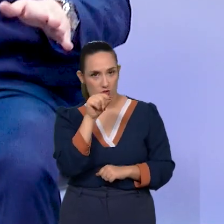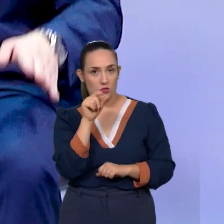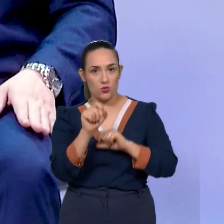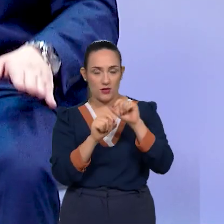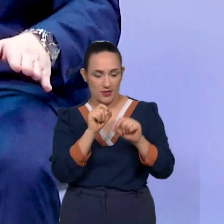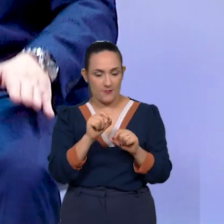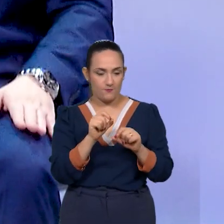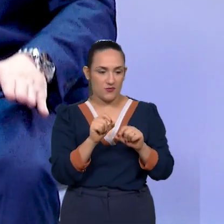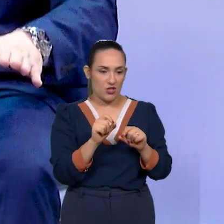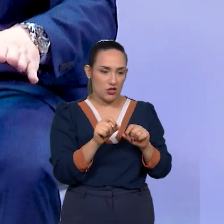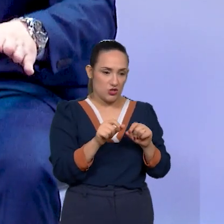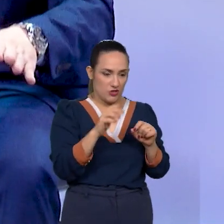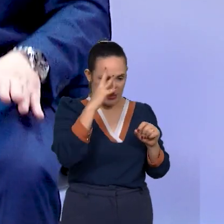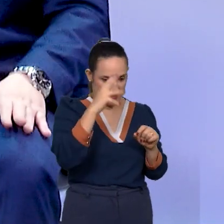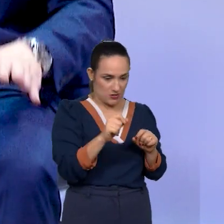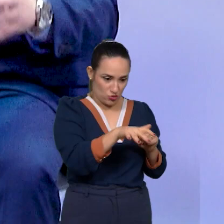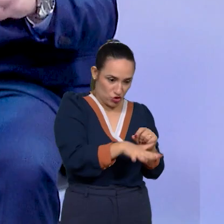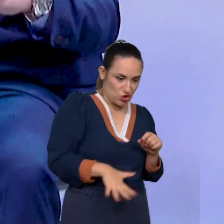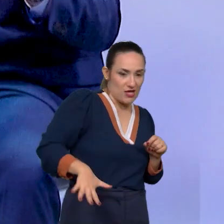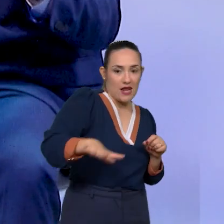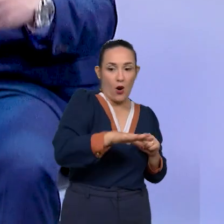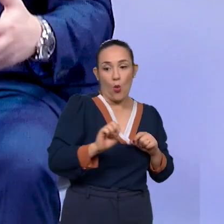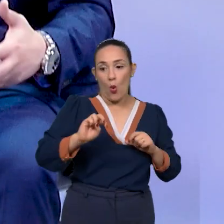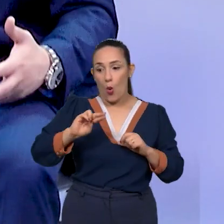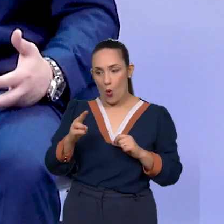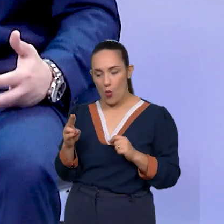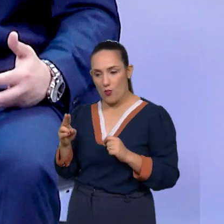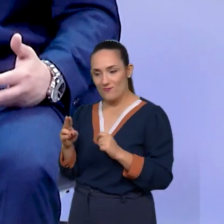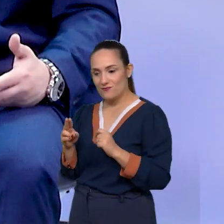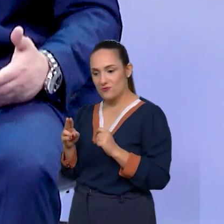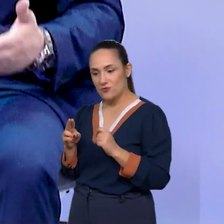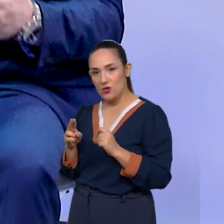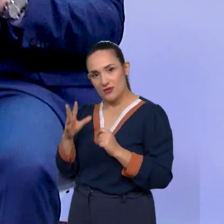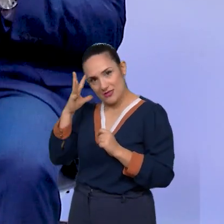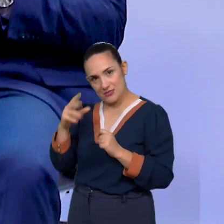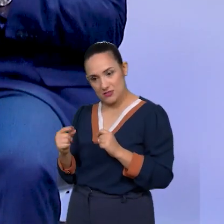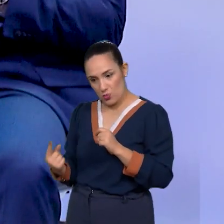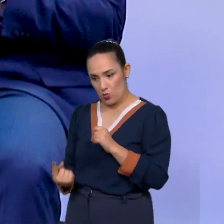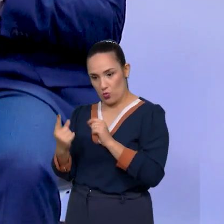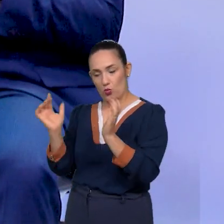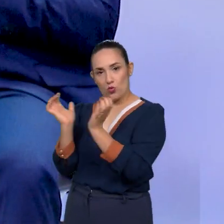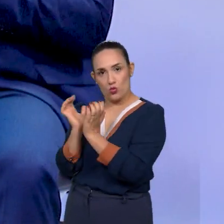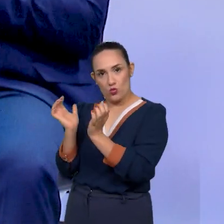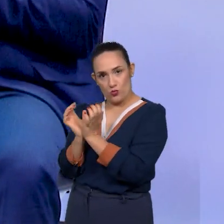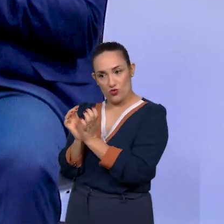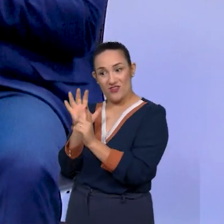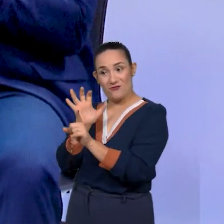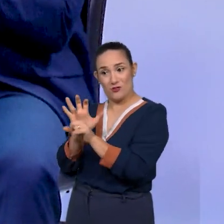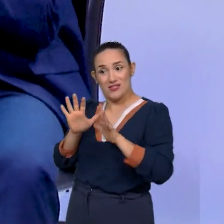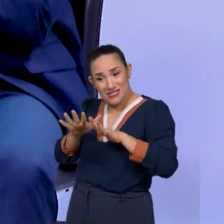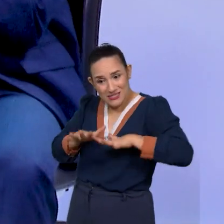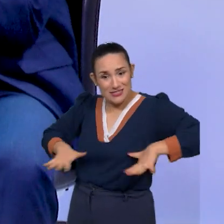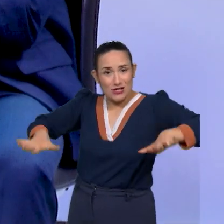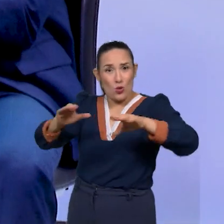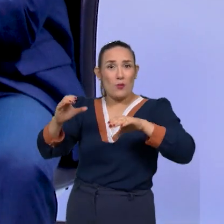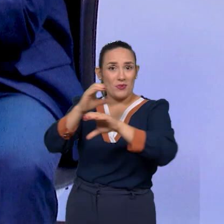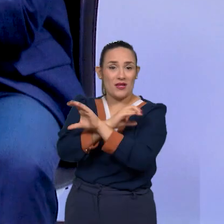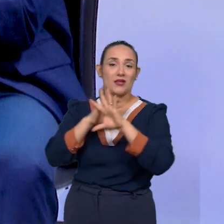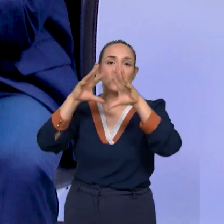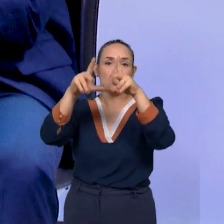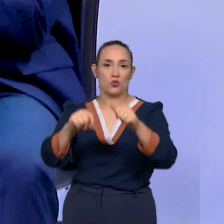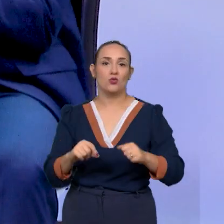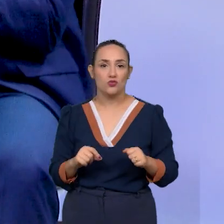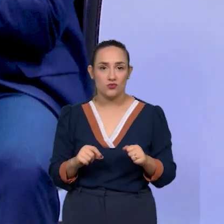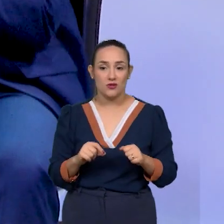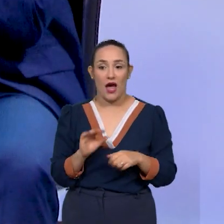ou em controle abstrato de constitucionalidade controle concentrado de constitucionalidade de forma favorável ao